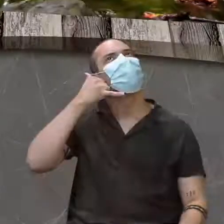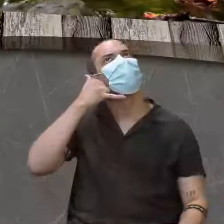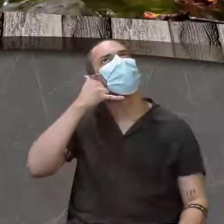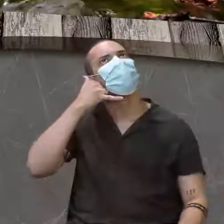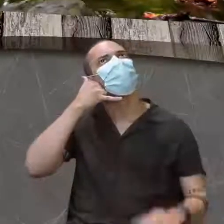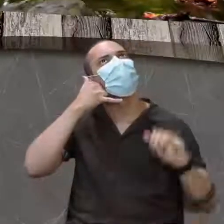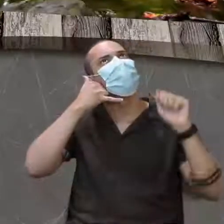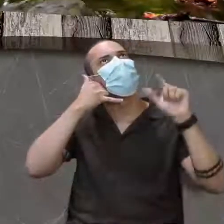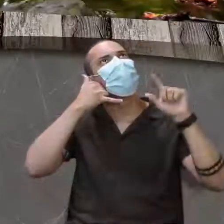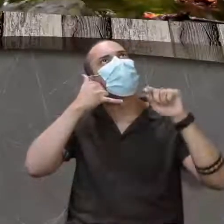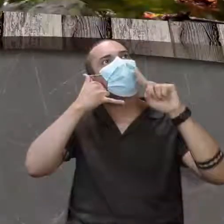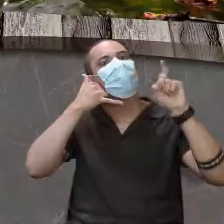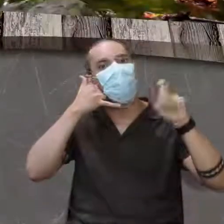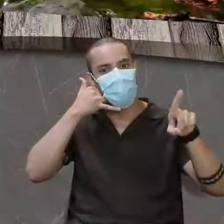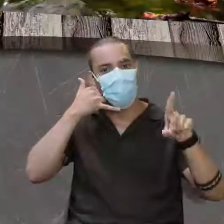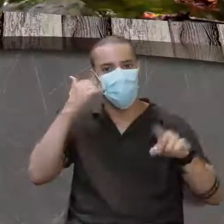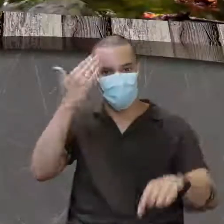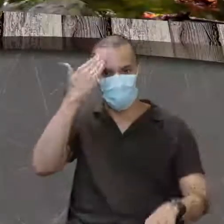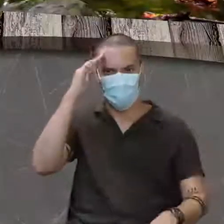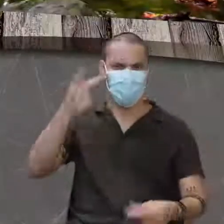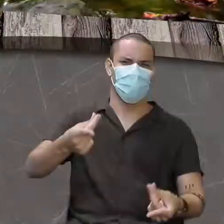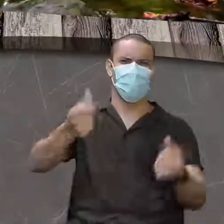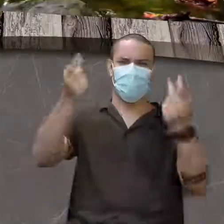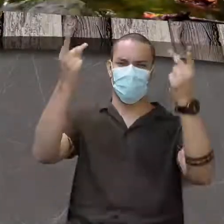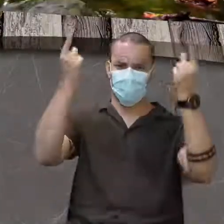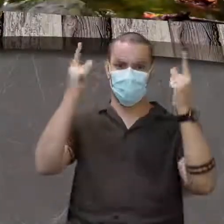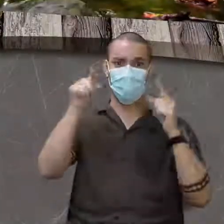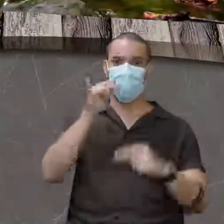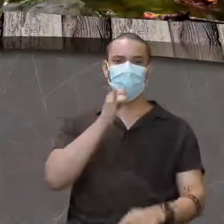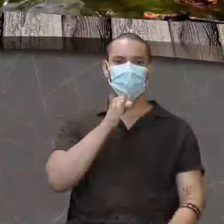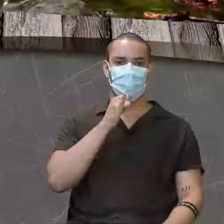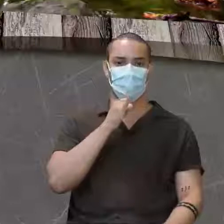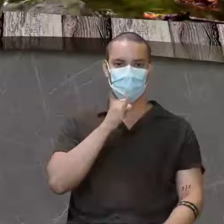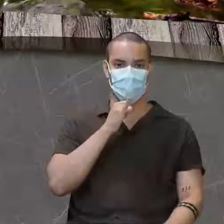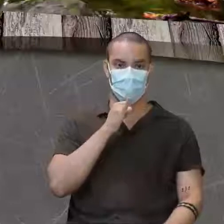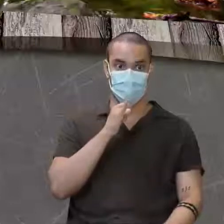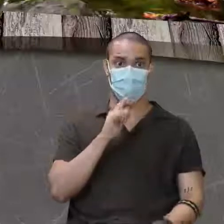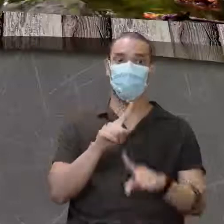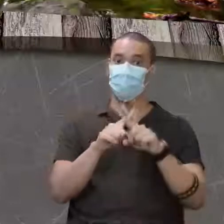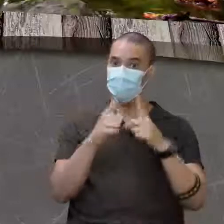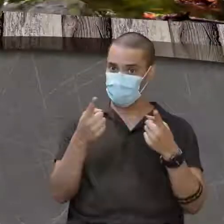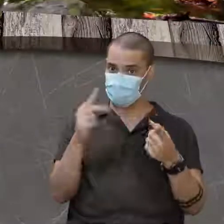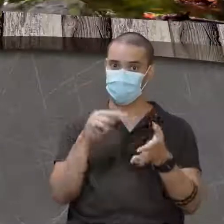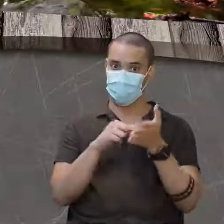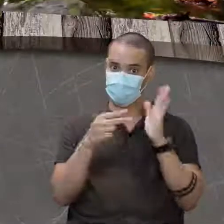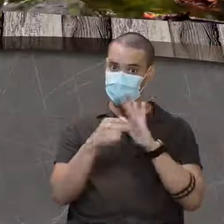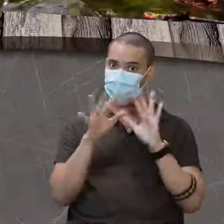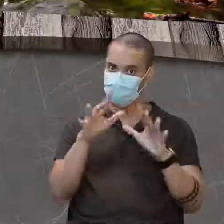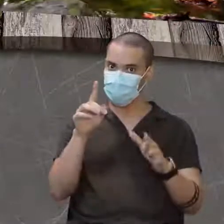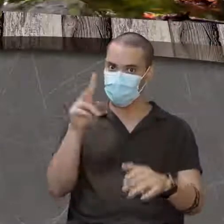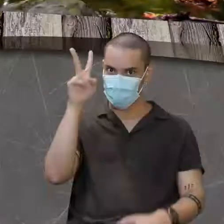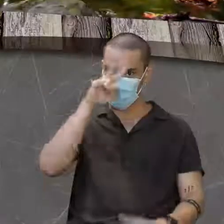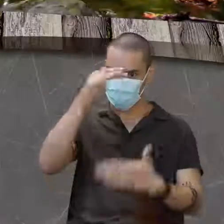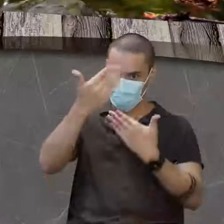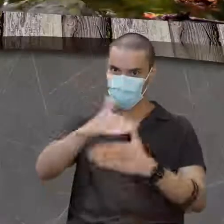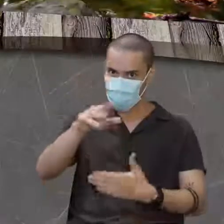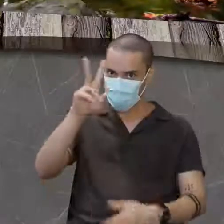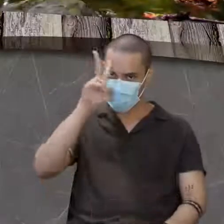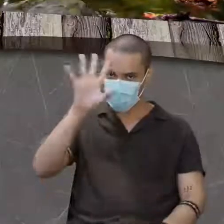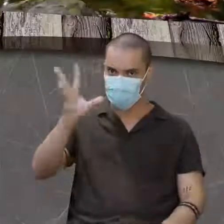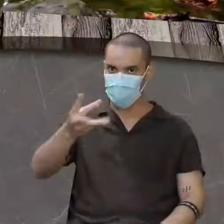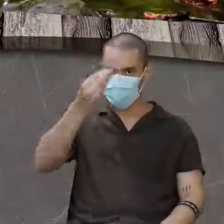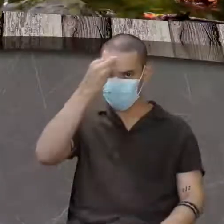lembrar disso aí, tá? Bem... É um exemplo bem doido, mas você vai lembrar na hora de uma avaliação,